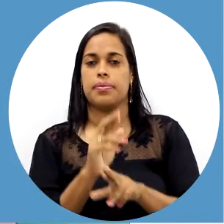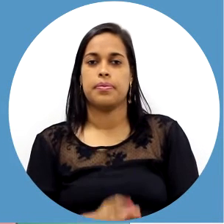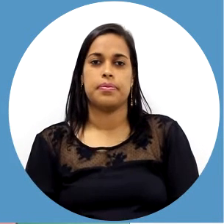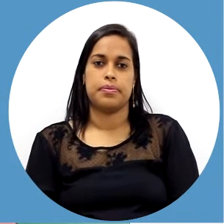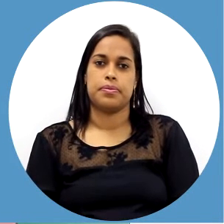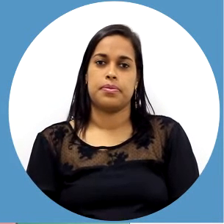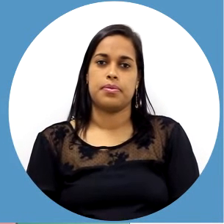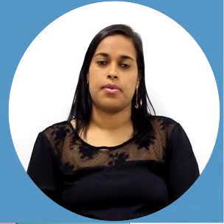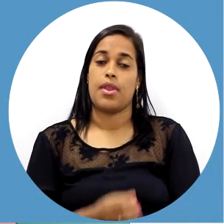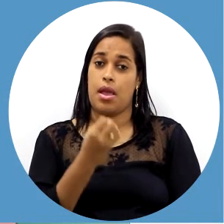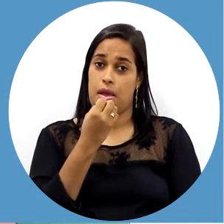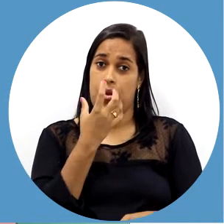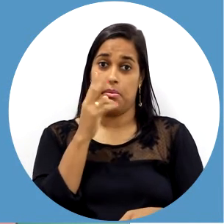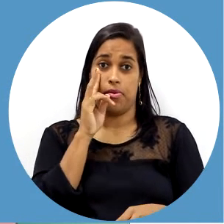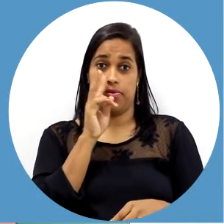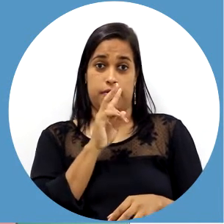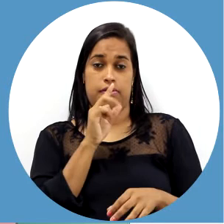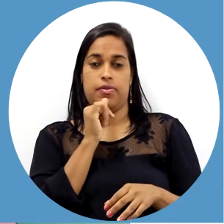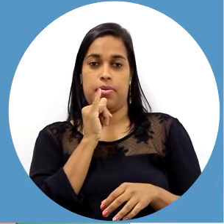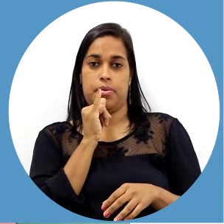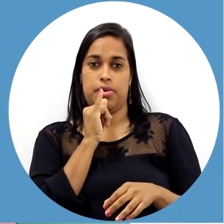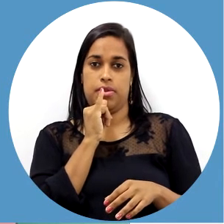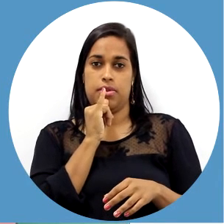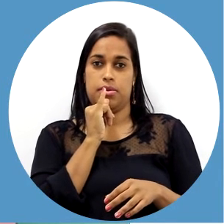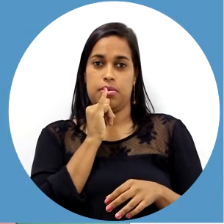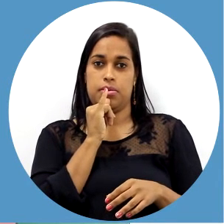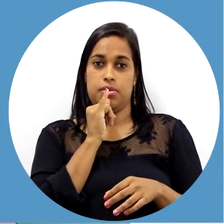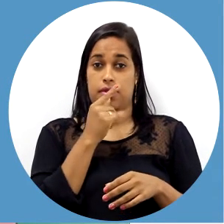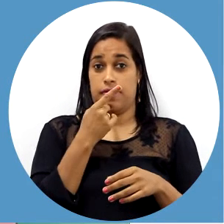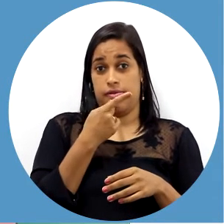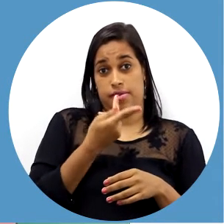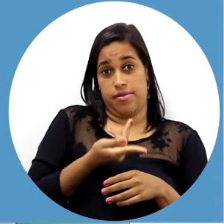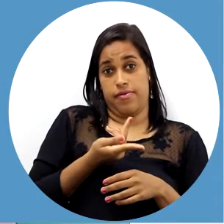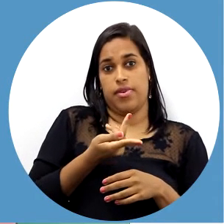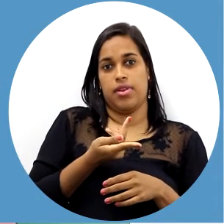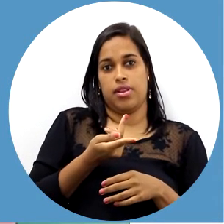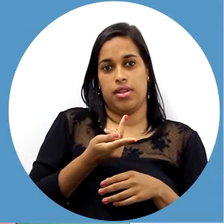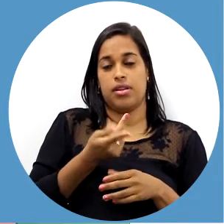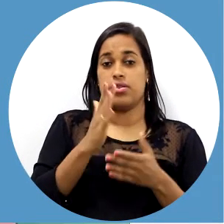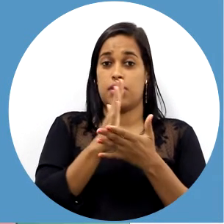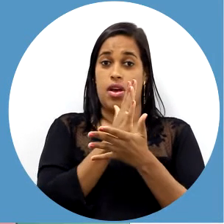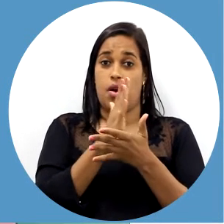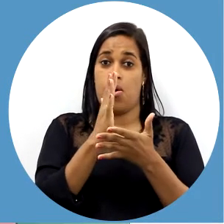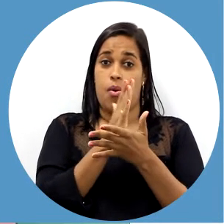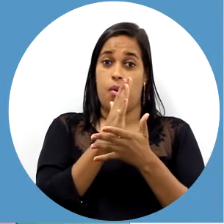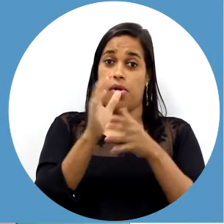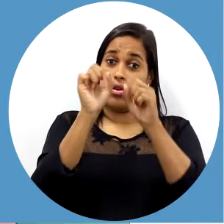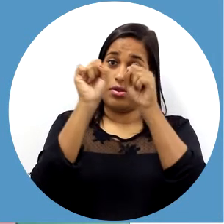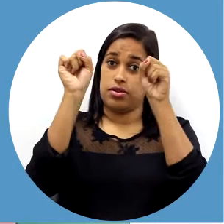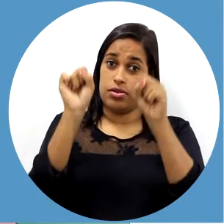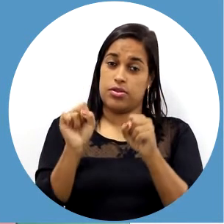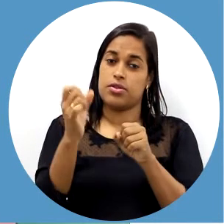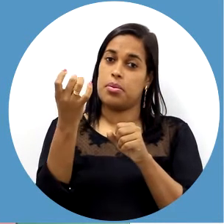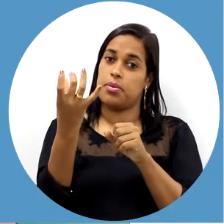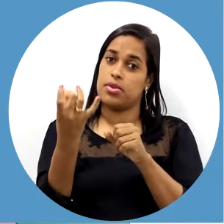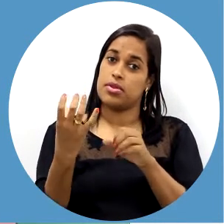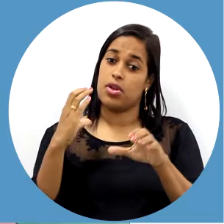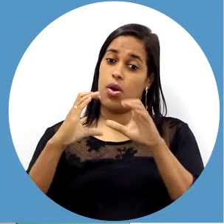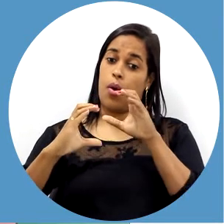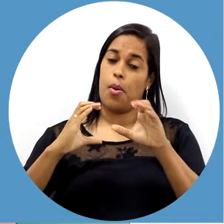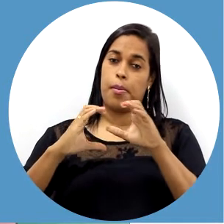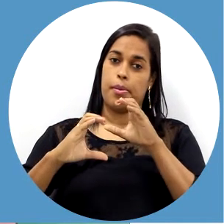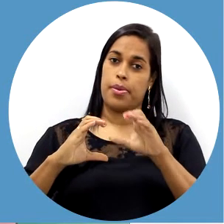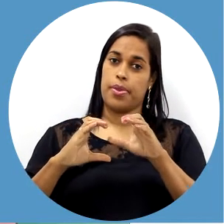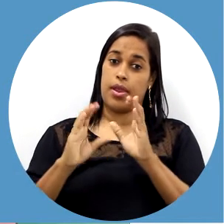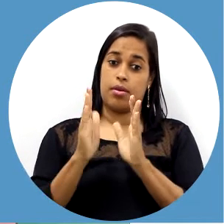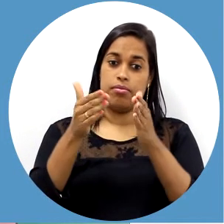aqui. Vale a pena citar que quando a gente está falando de padronização em modelos em camadas, essas camadas se comunicam